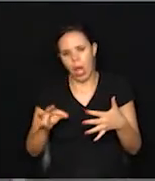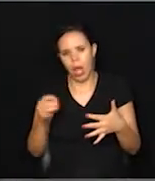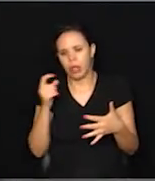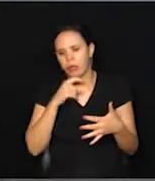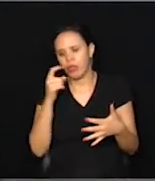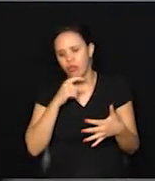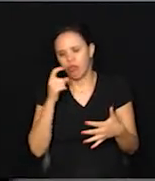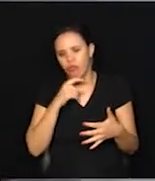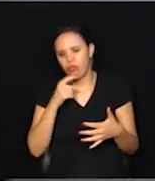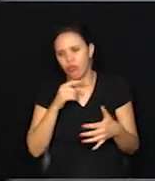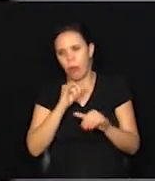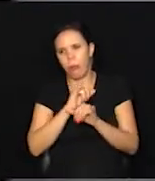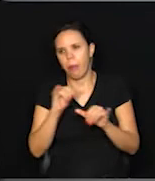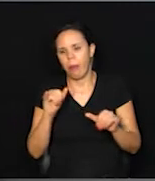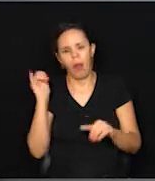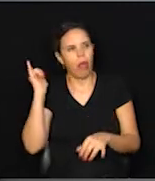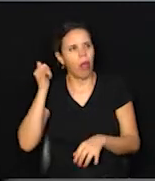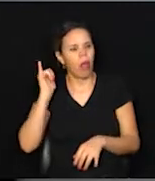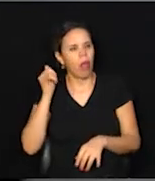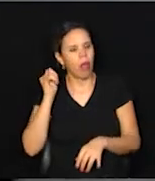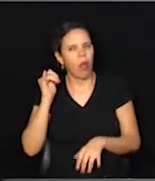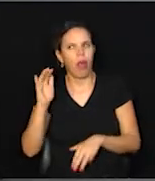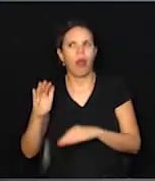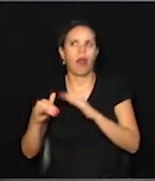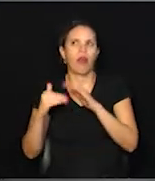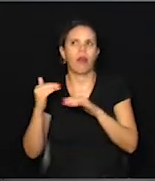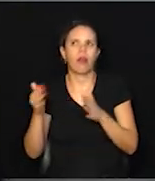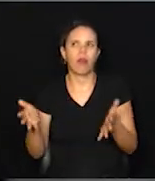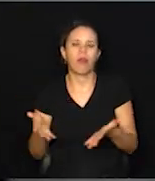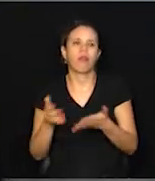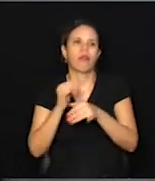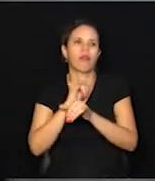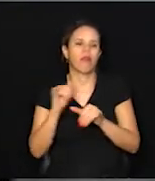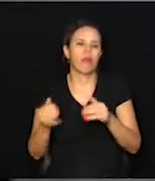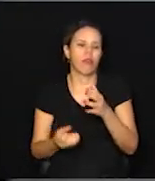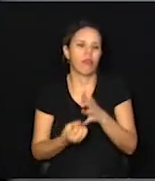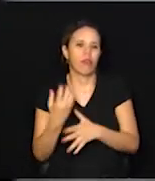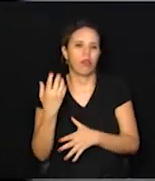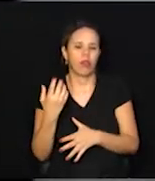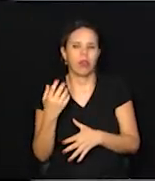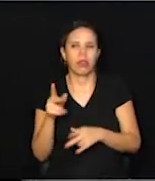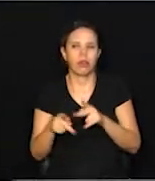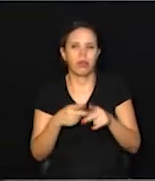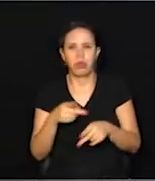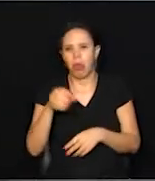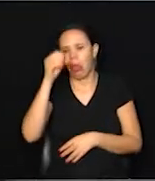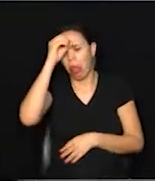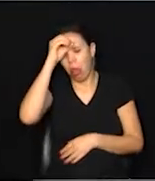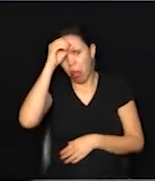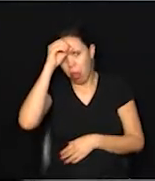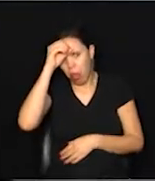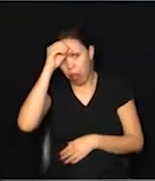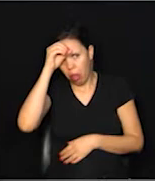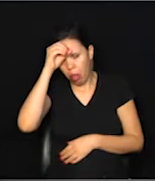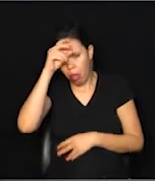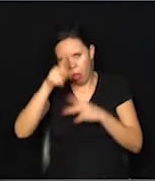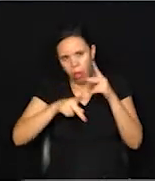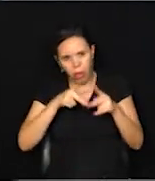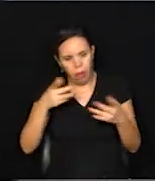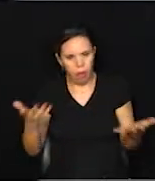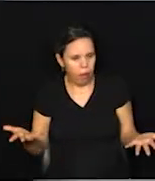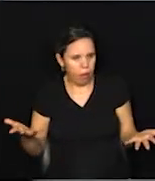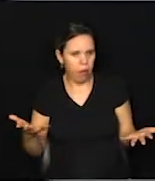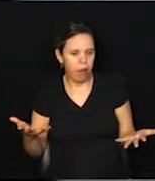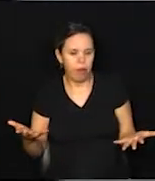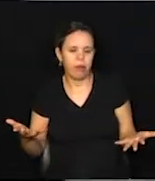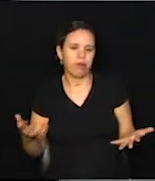de narrativas que foram construídas e que tem criado desinformação, que tem levado muitas pessoas, não